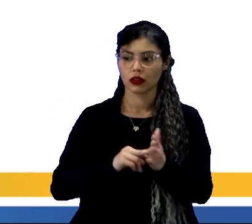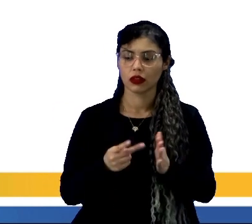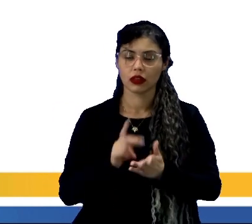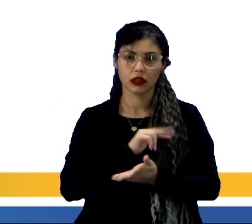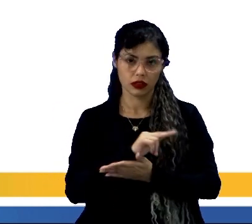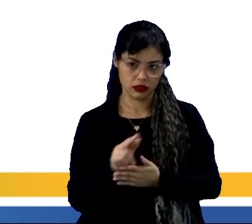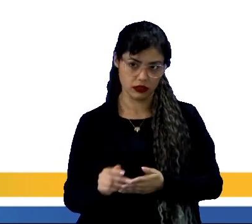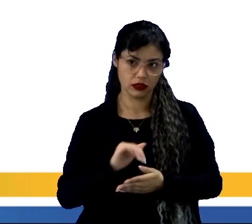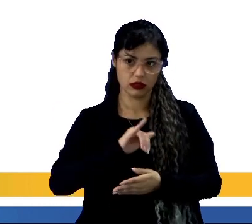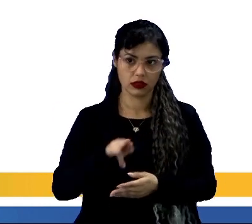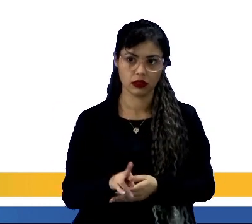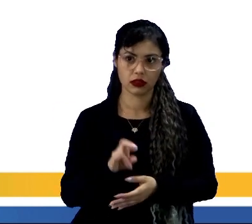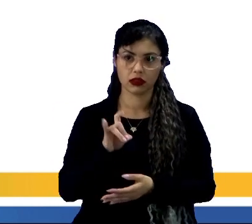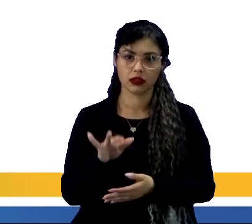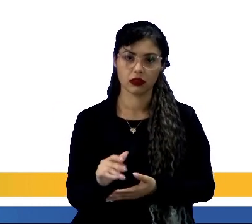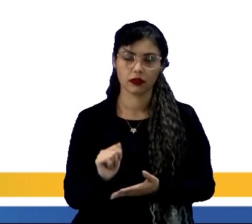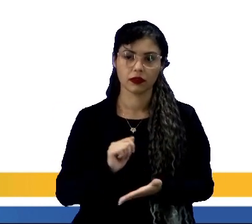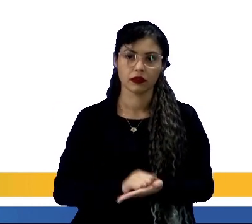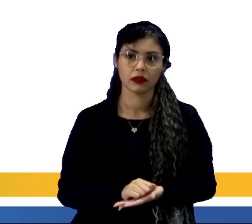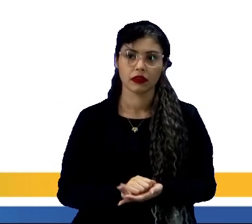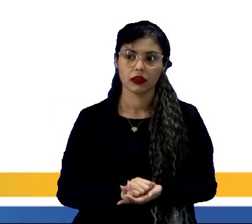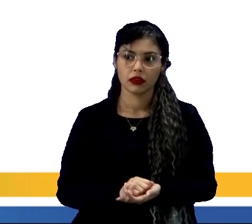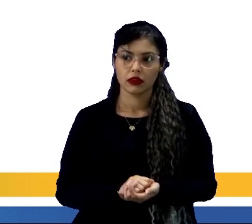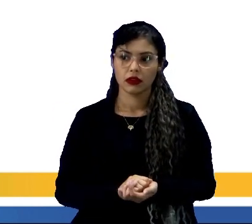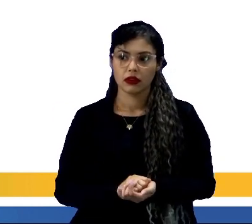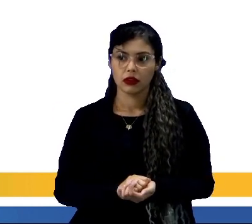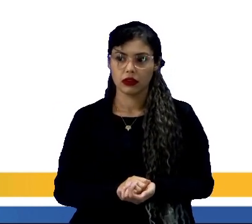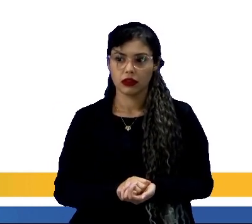significado para a palavra jardineiro, né?